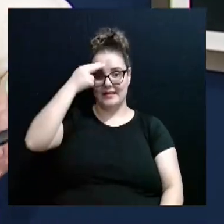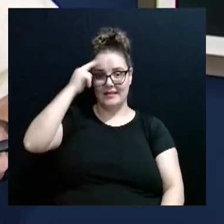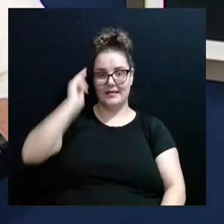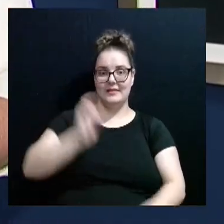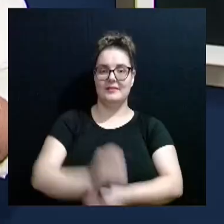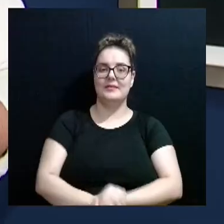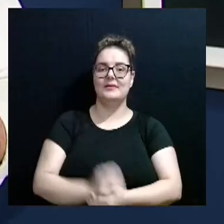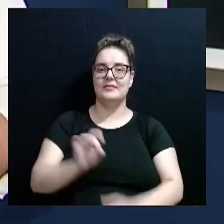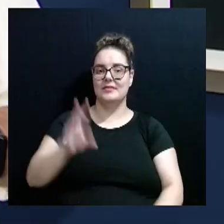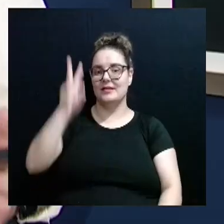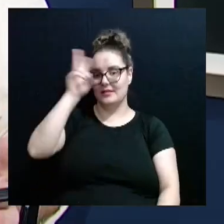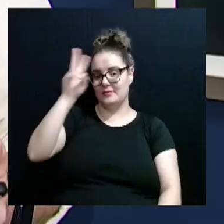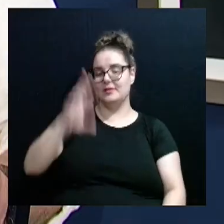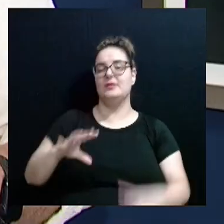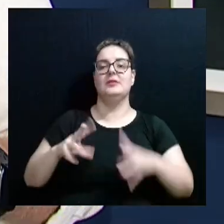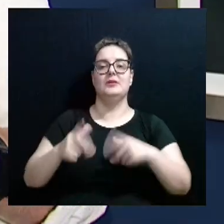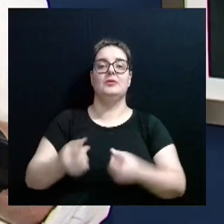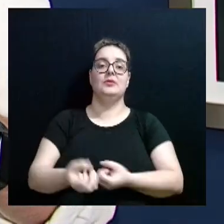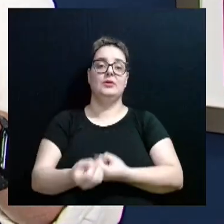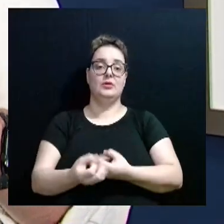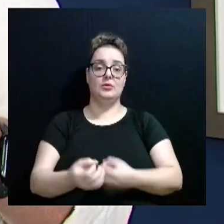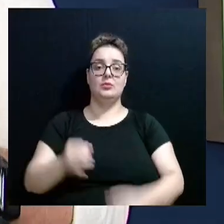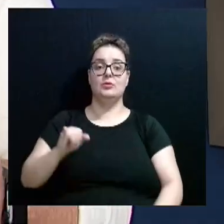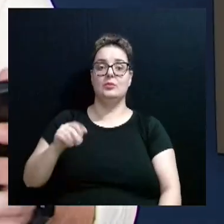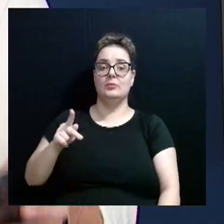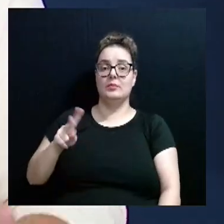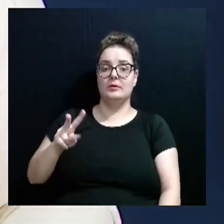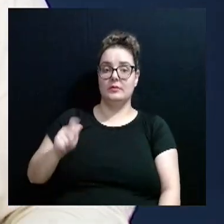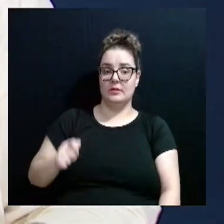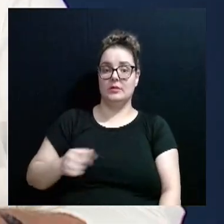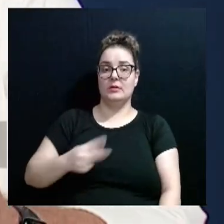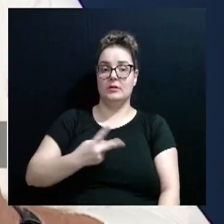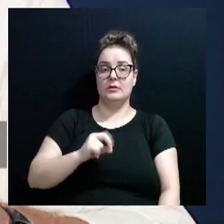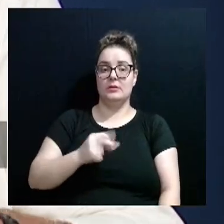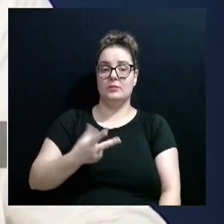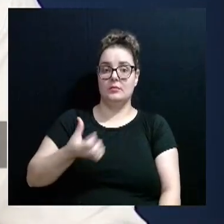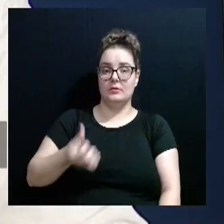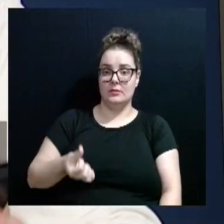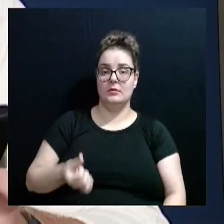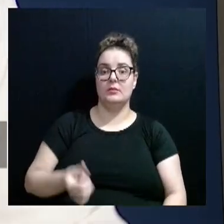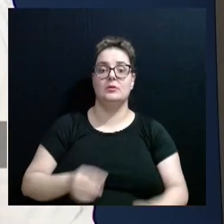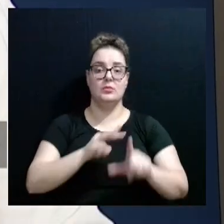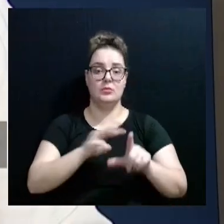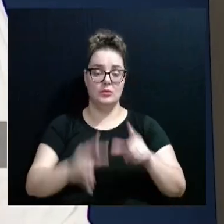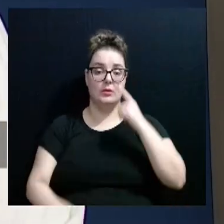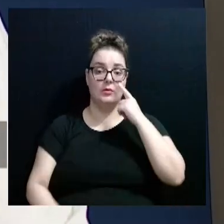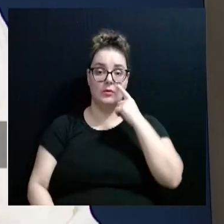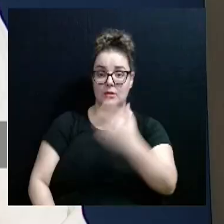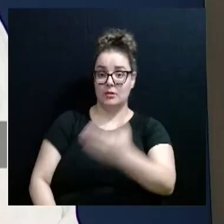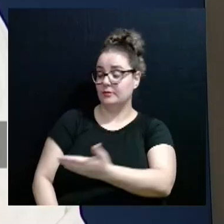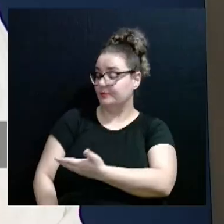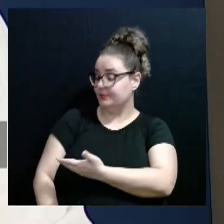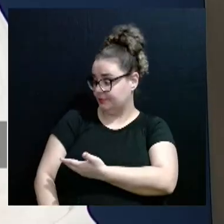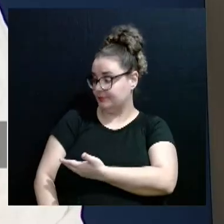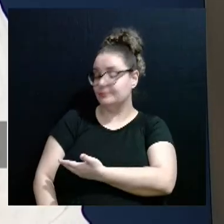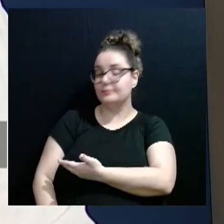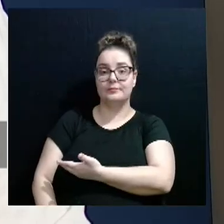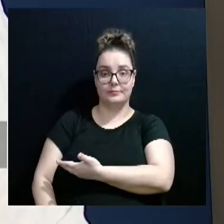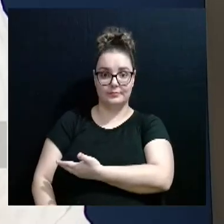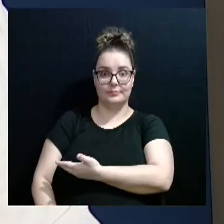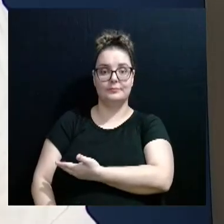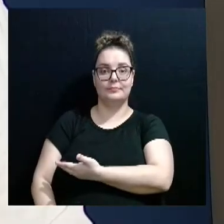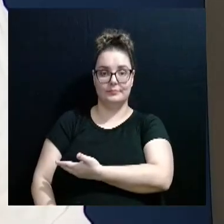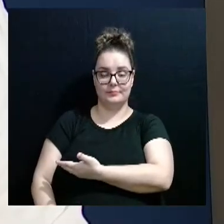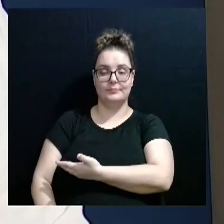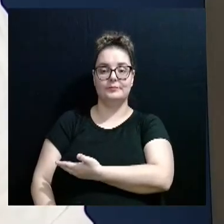relembrando, todas as informações sobre o IPVA 2026 estão disponíveis na página do Imposto no portal da Secretaria de Fazenda do Estado de